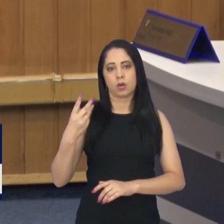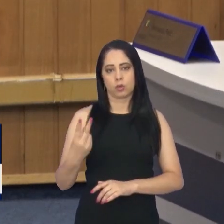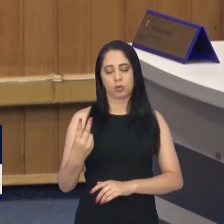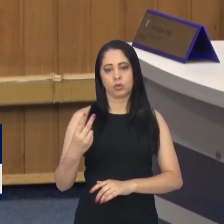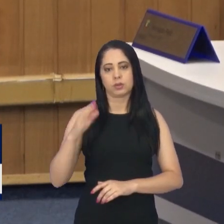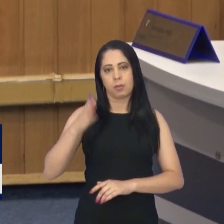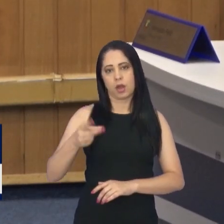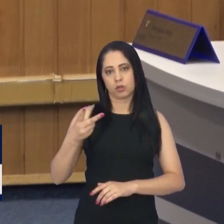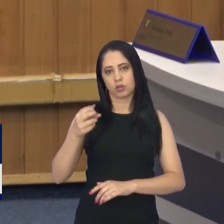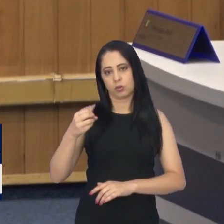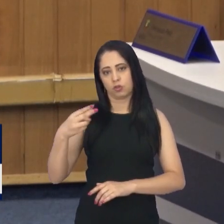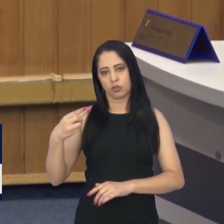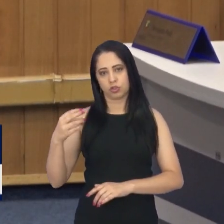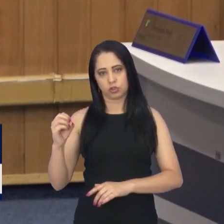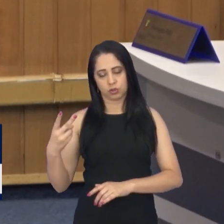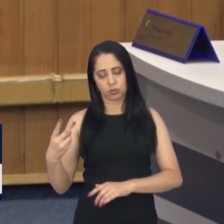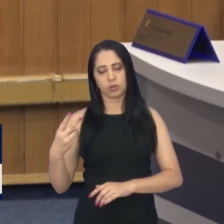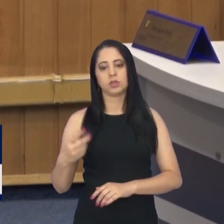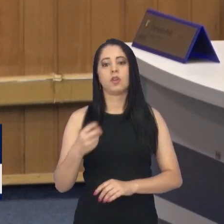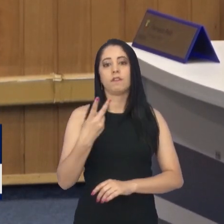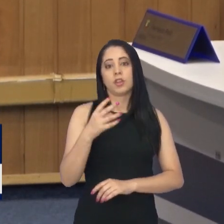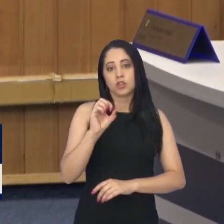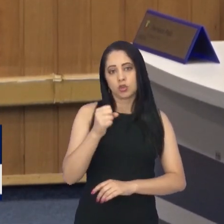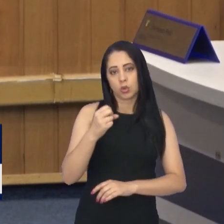1002/2022 e do processo